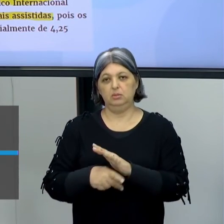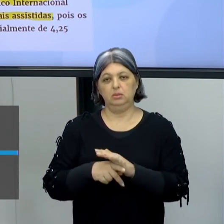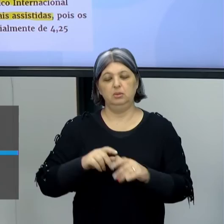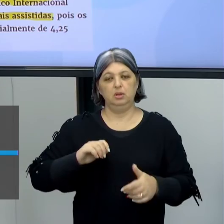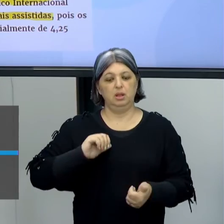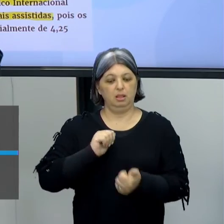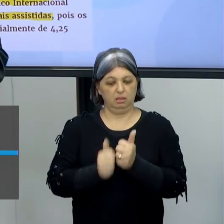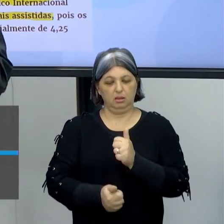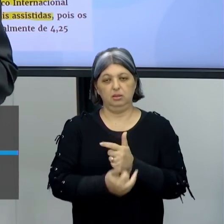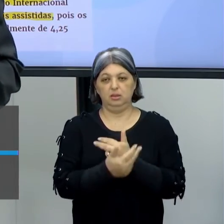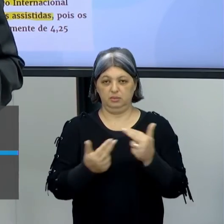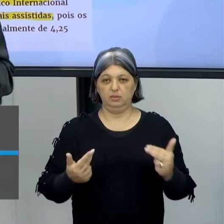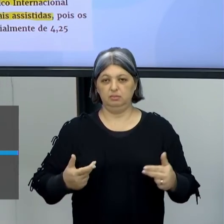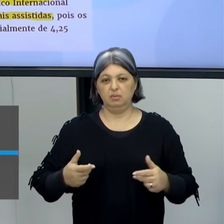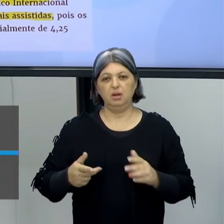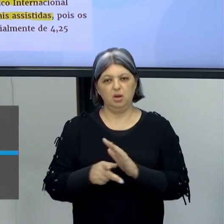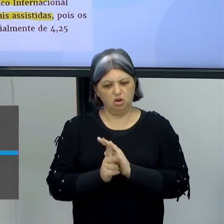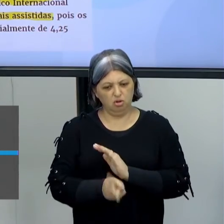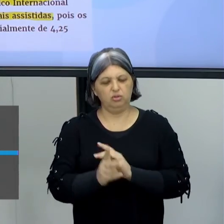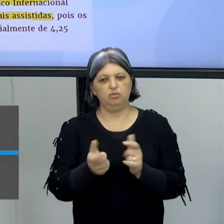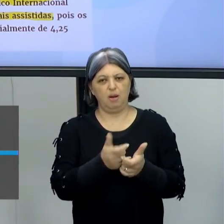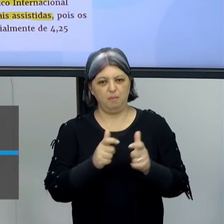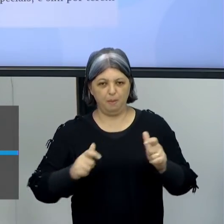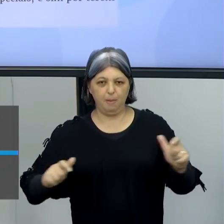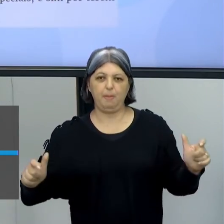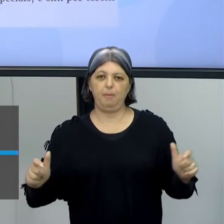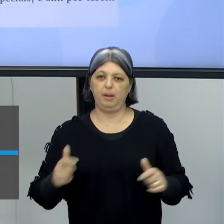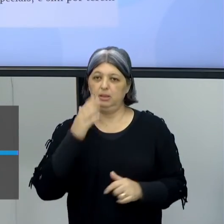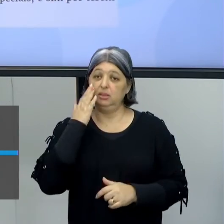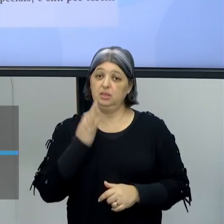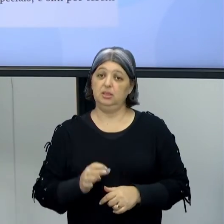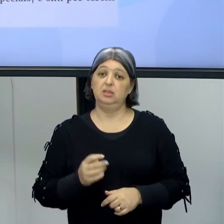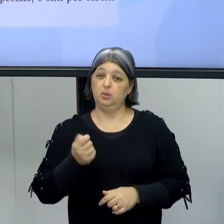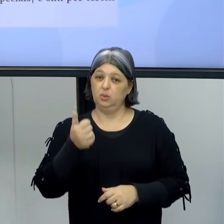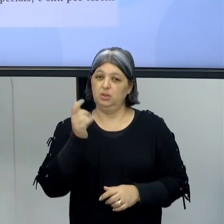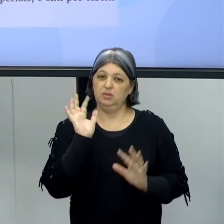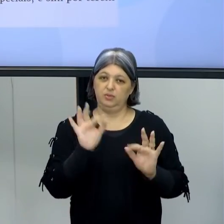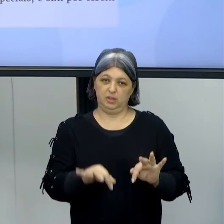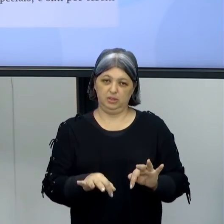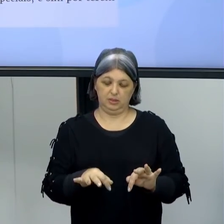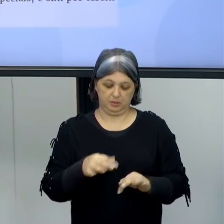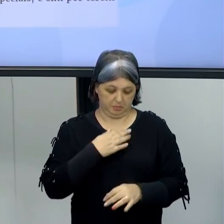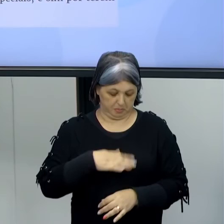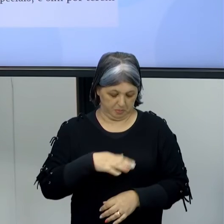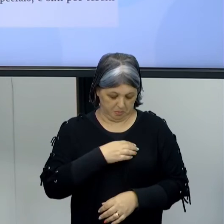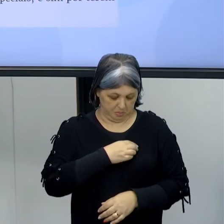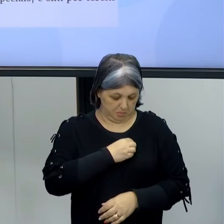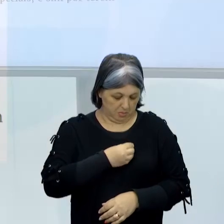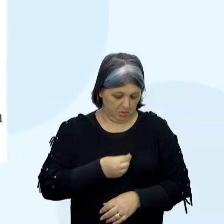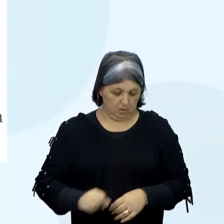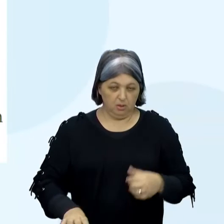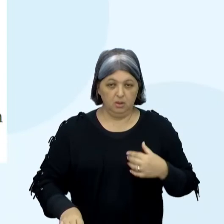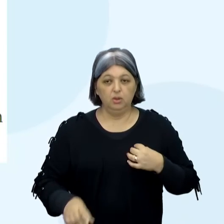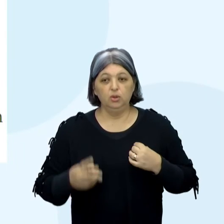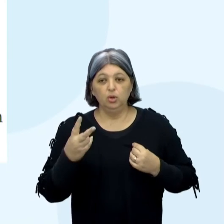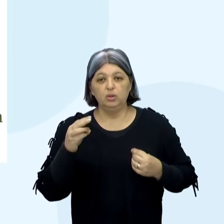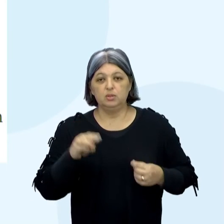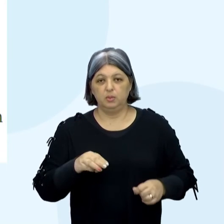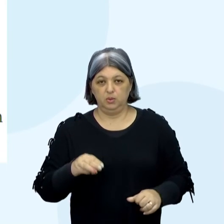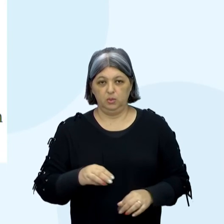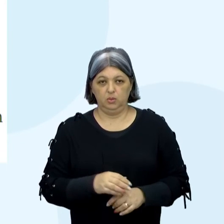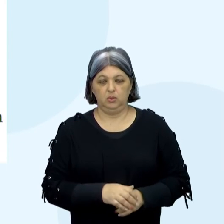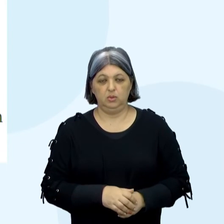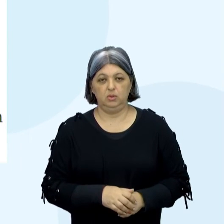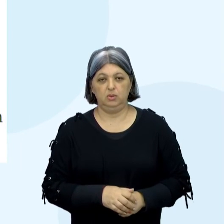irá crescer com certeza. Vamos continuar aqui, tá acabando. Olha só, pessoal, eu tenho só 2 minutos, eu vou deixar aqui